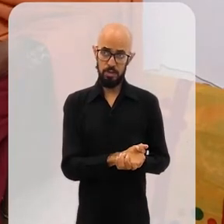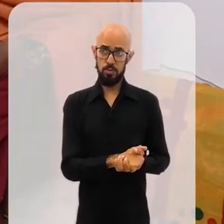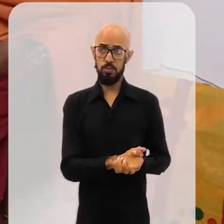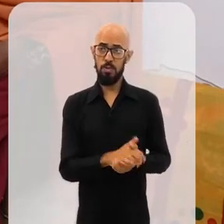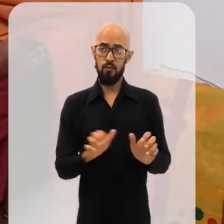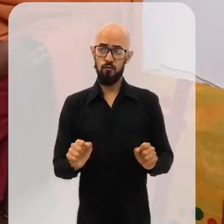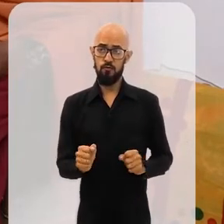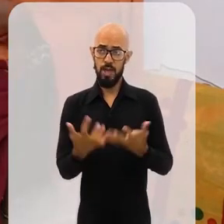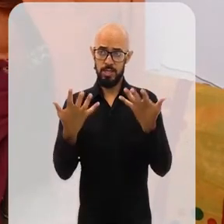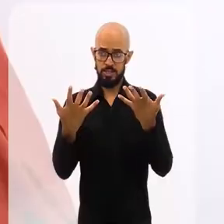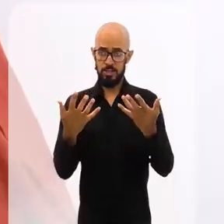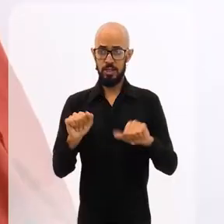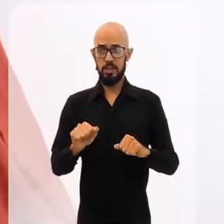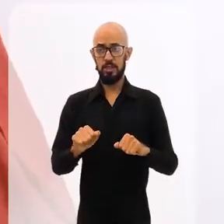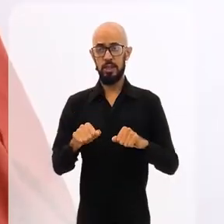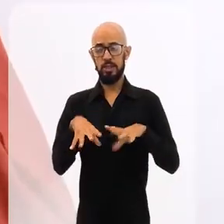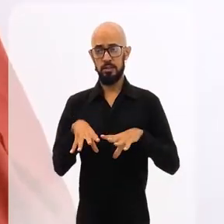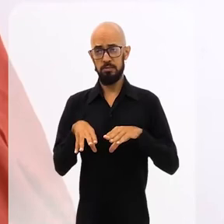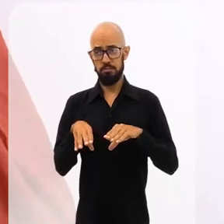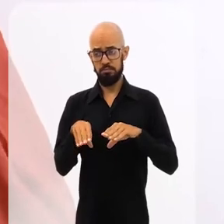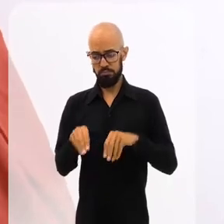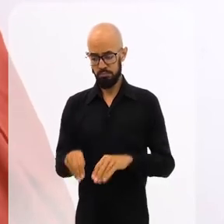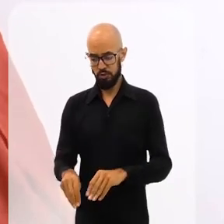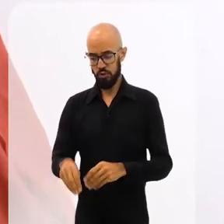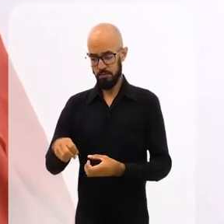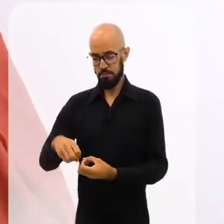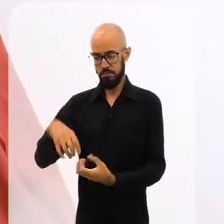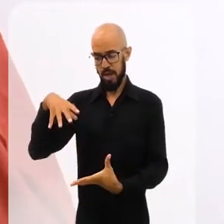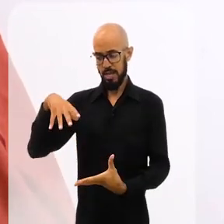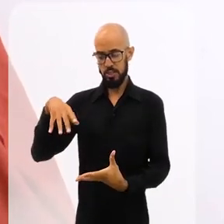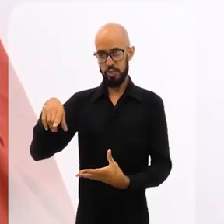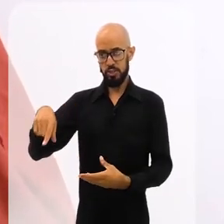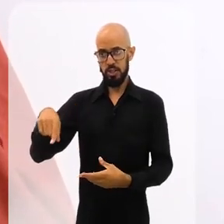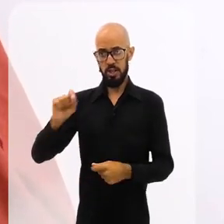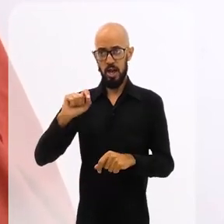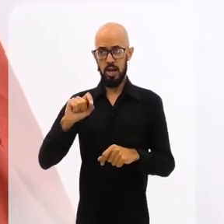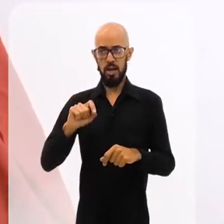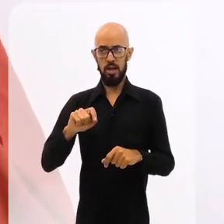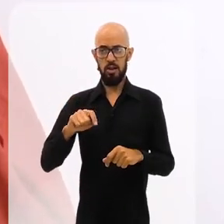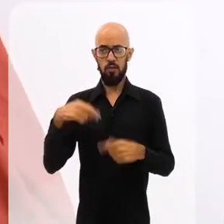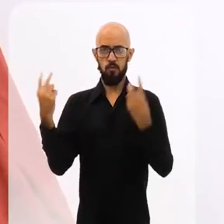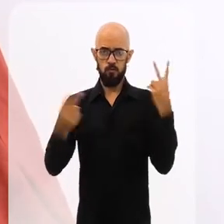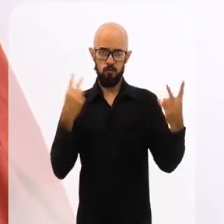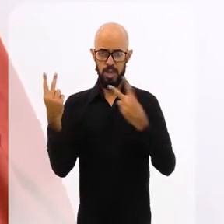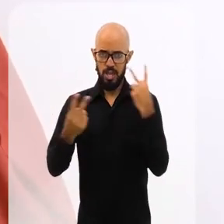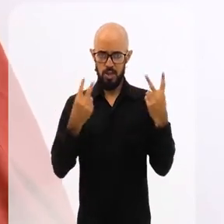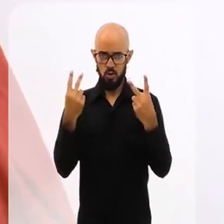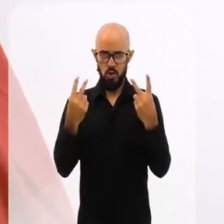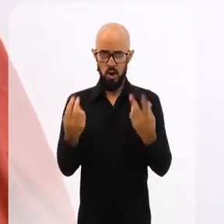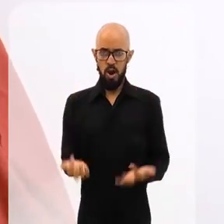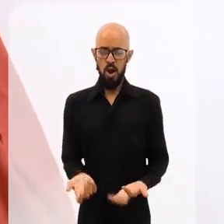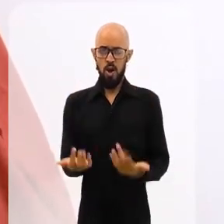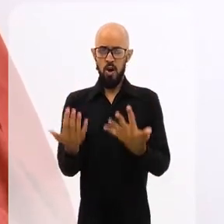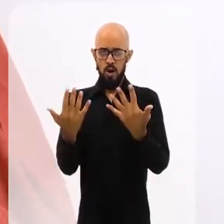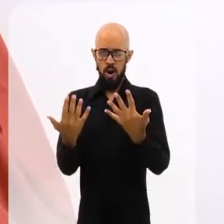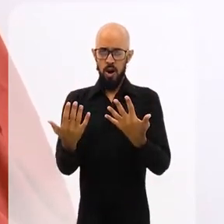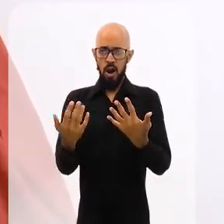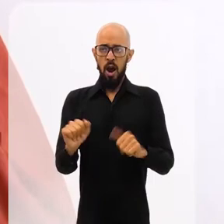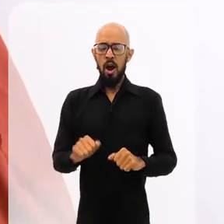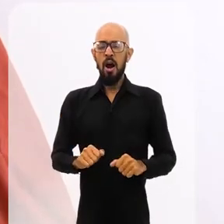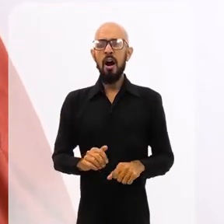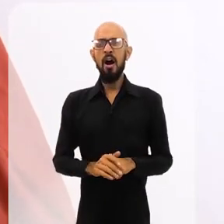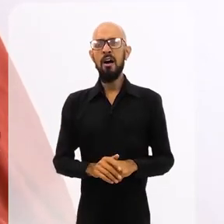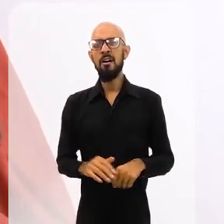né? Estava numa festa, ele, como te manipulava magicamente o vento, o fogo, toda